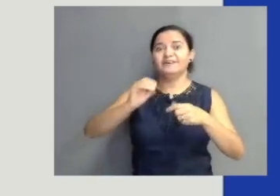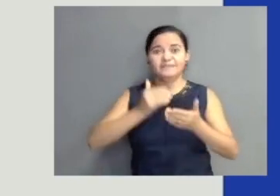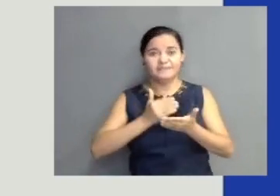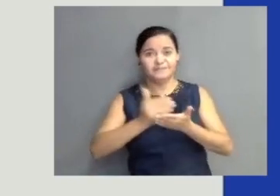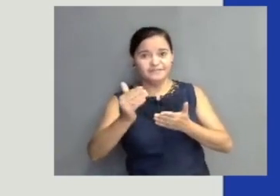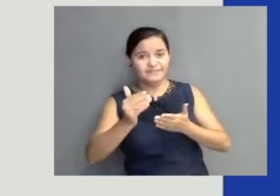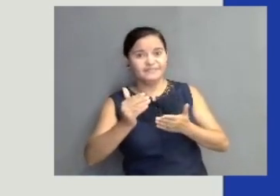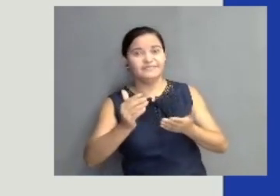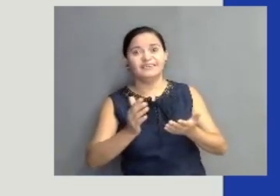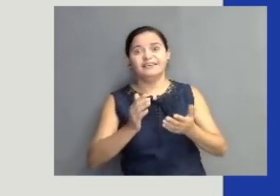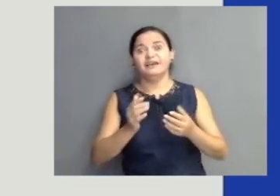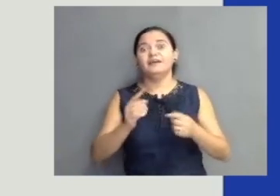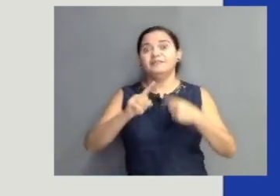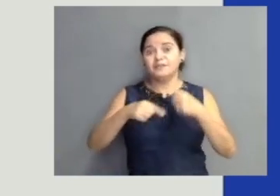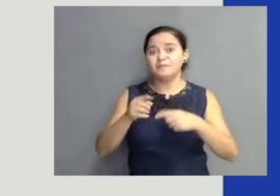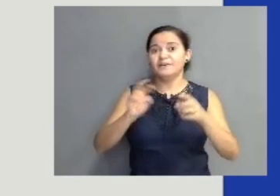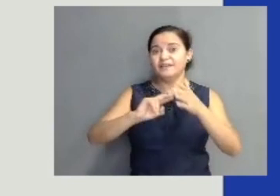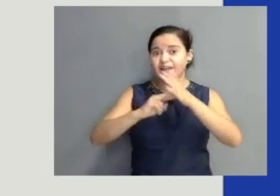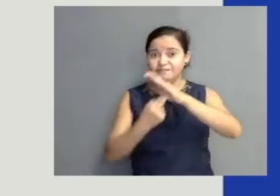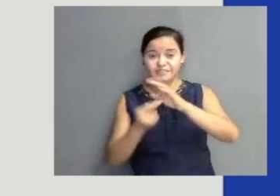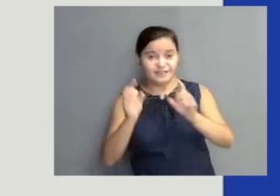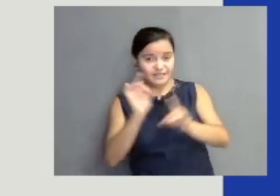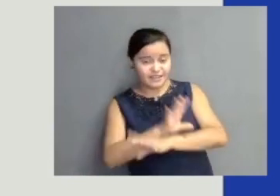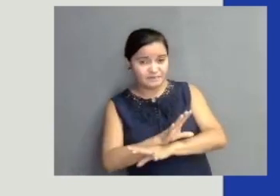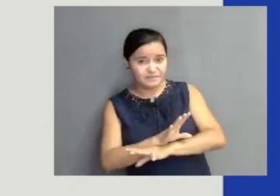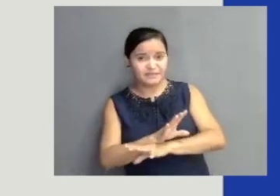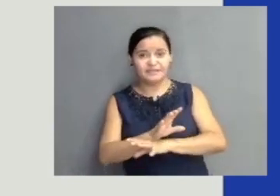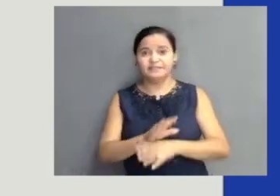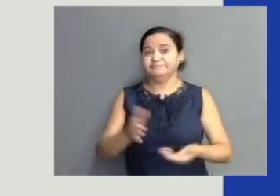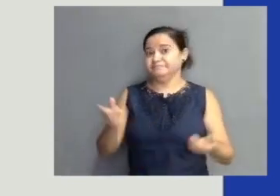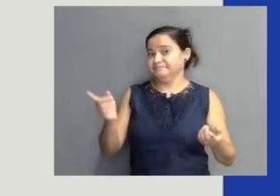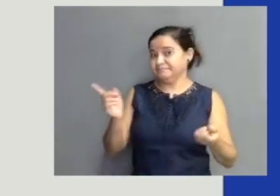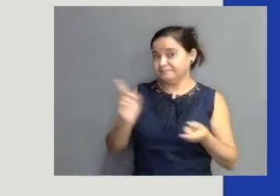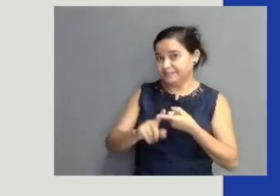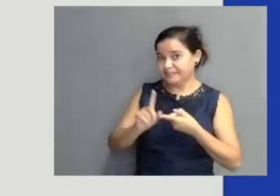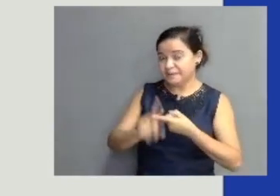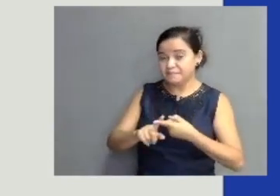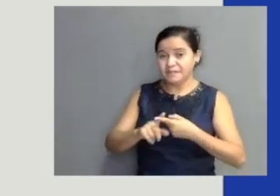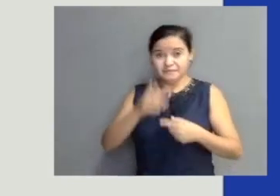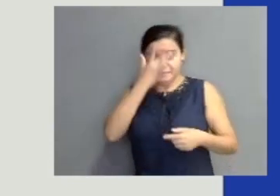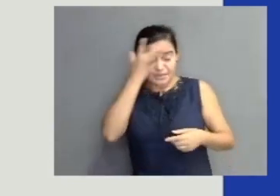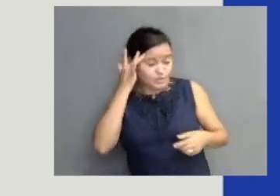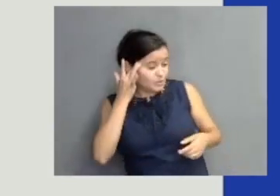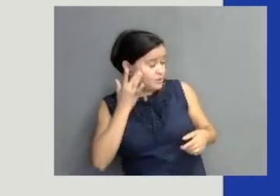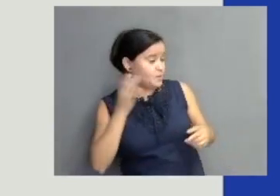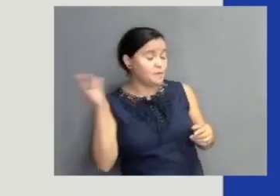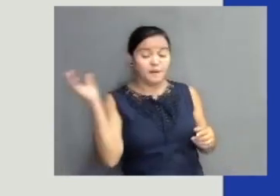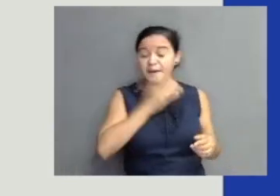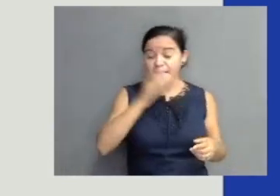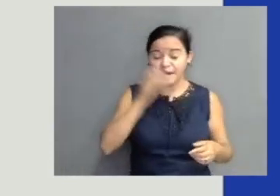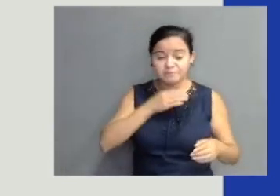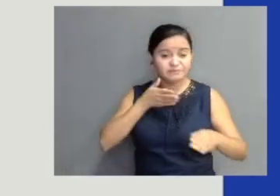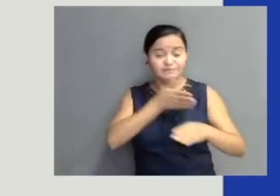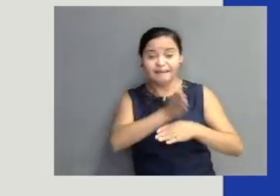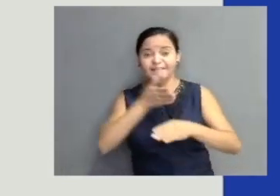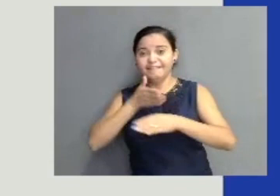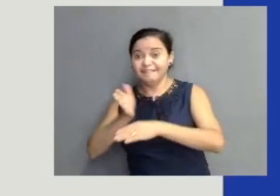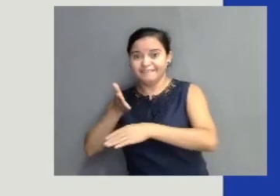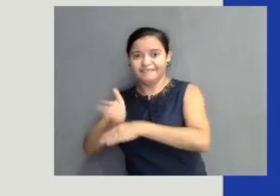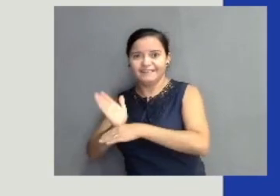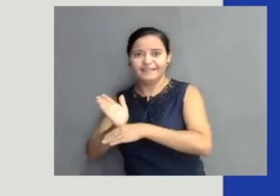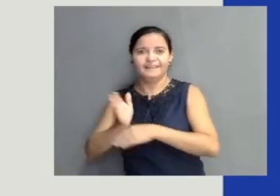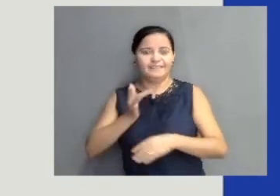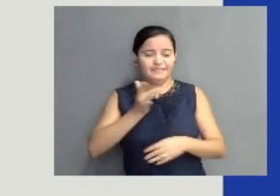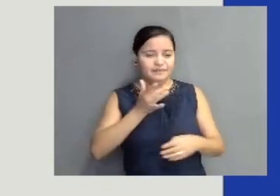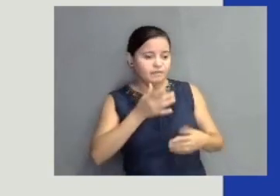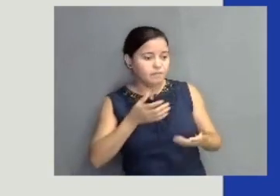termina. Na matriz que nunca fecha, muito apressado entra alguém, mas sai vexado também,